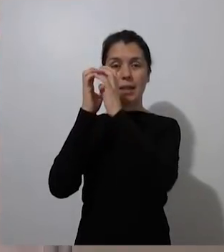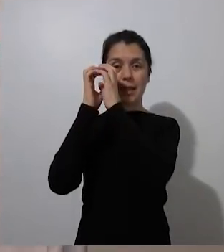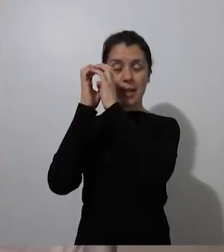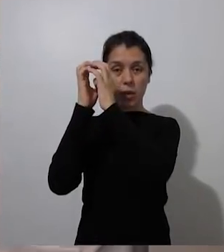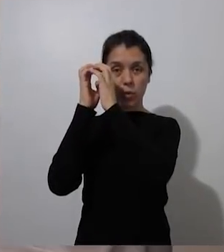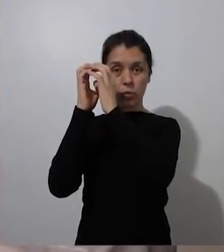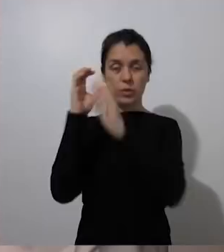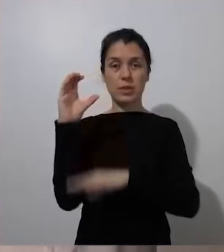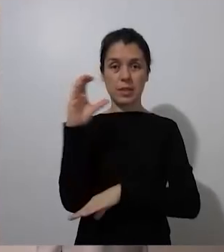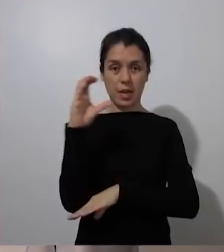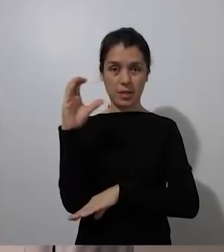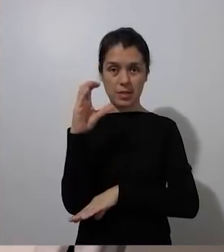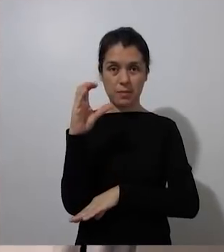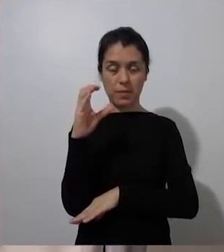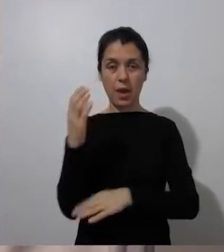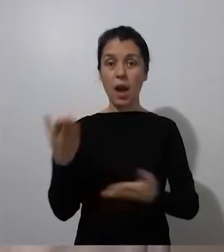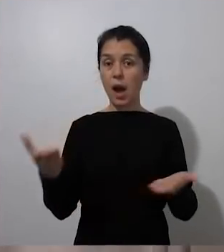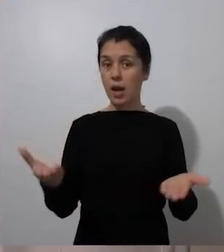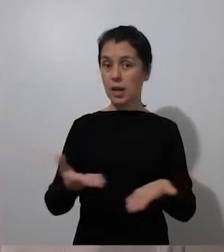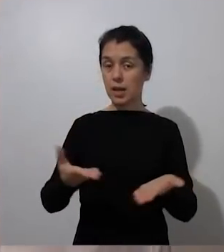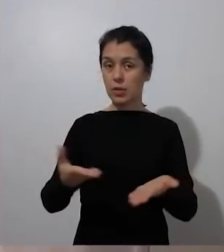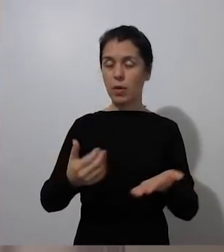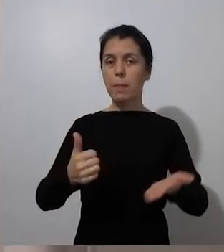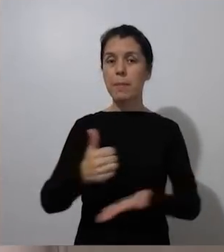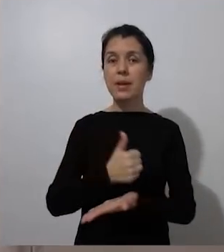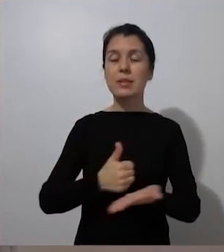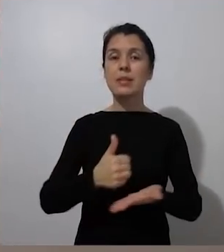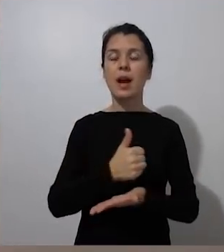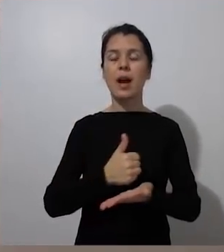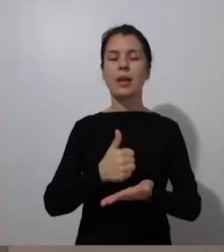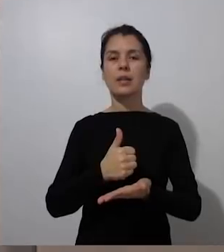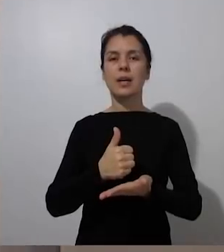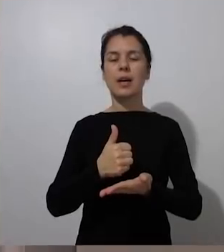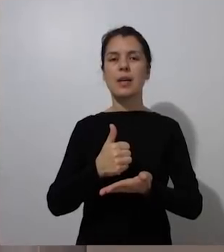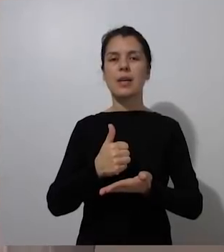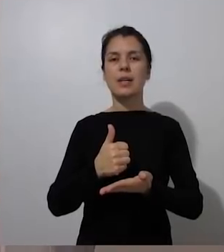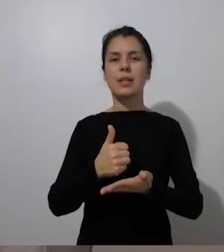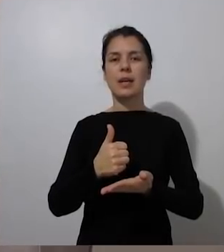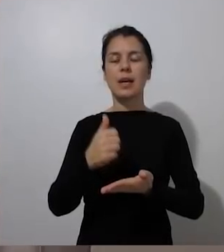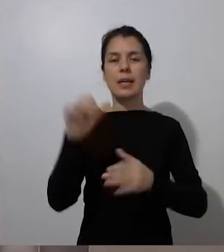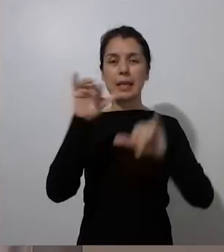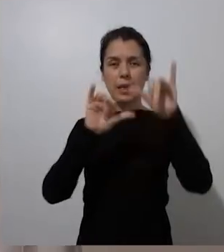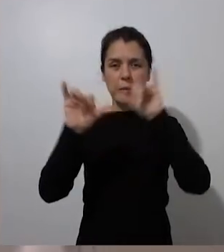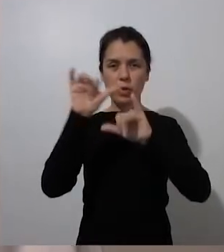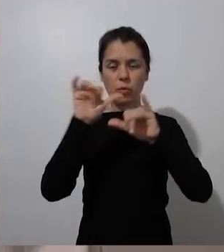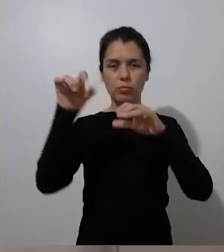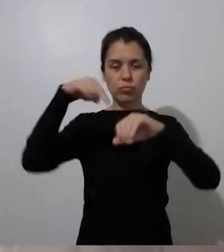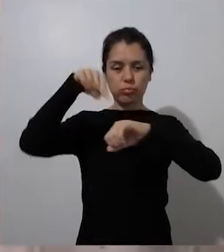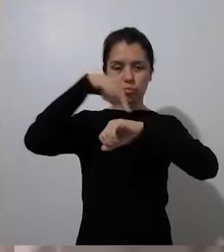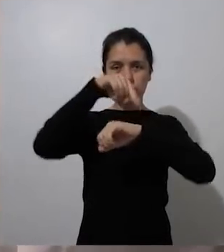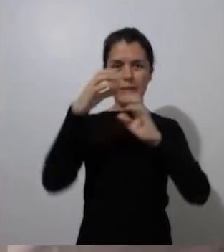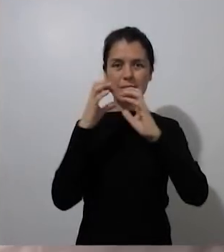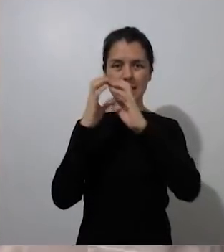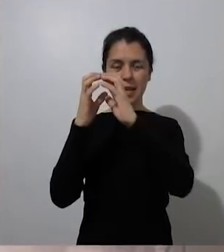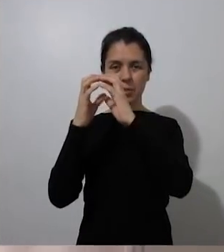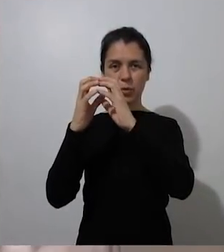neurociência. A psicofarmacologia moderna, ela se baseia integralmente na neurotransmissão química. Que